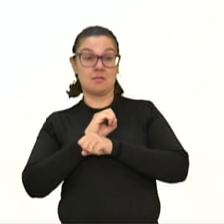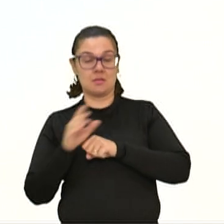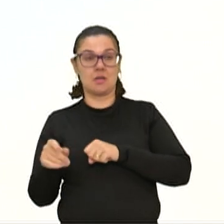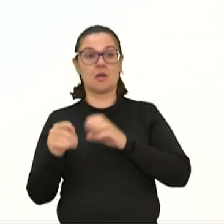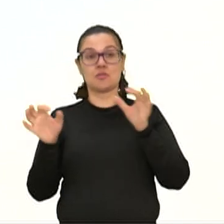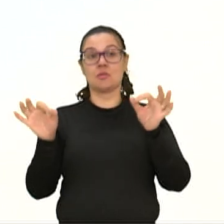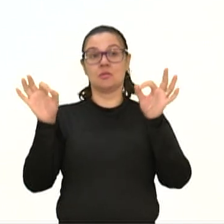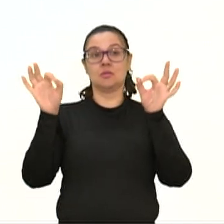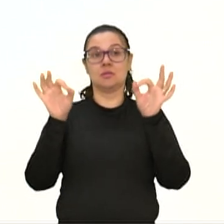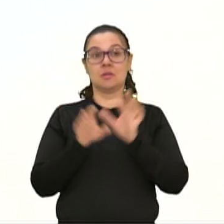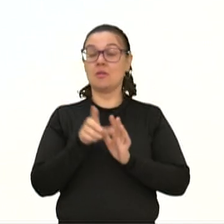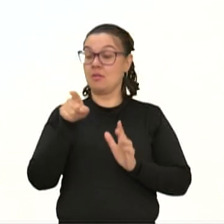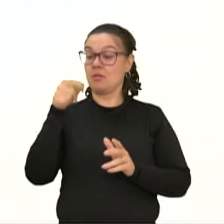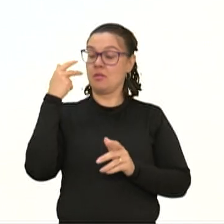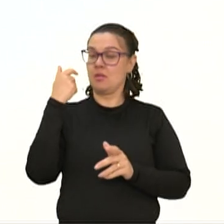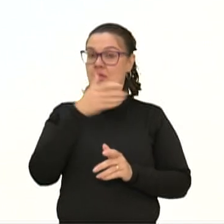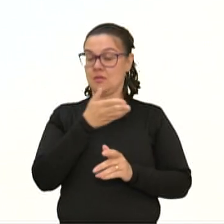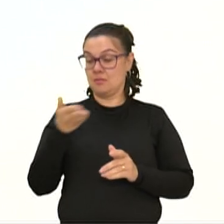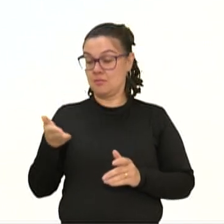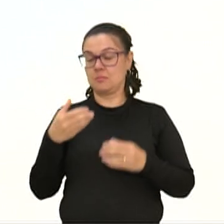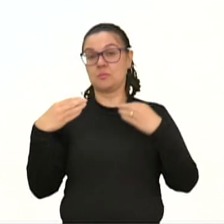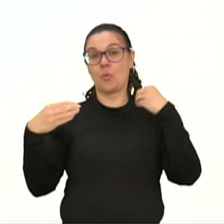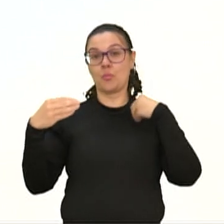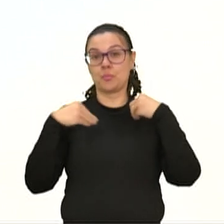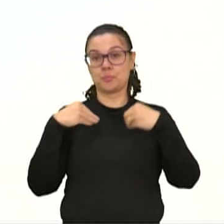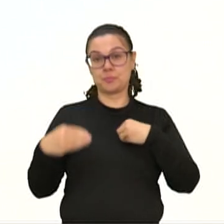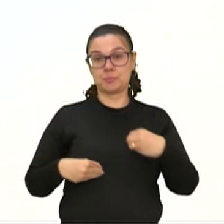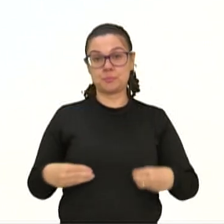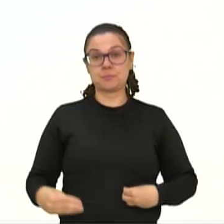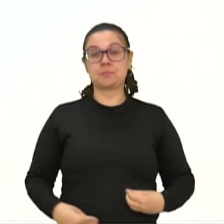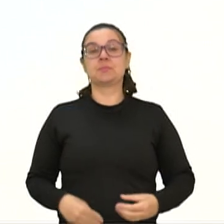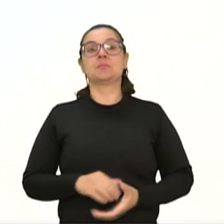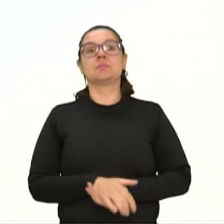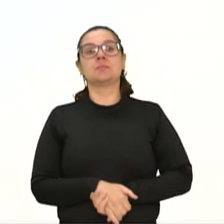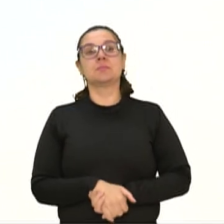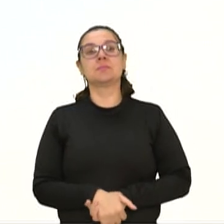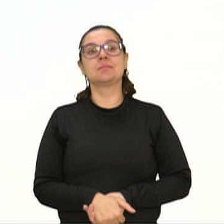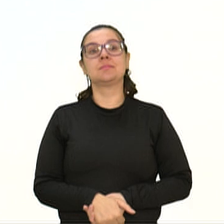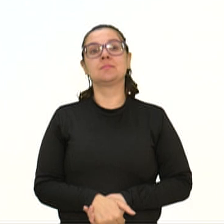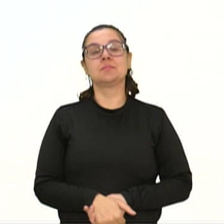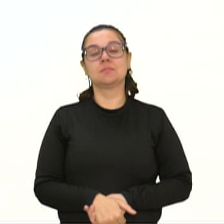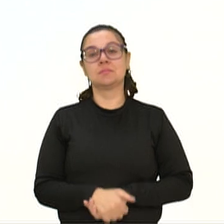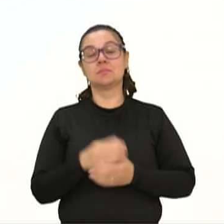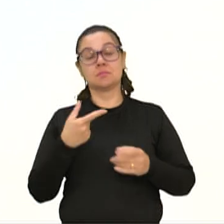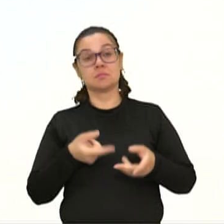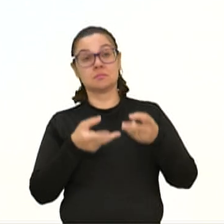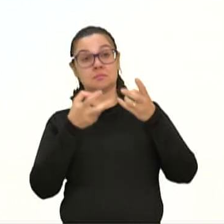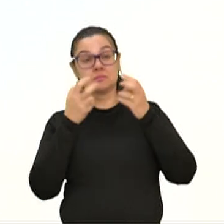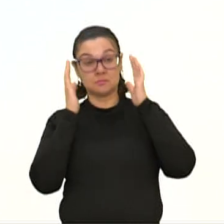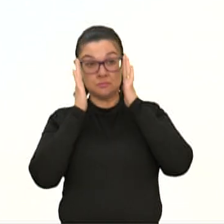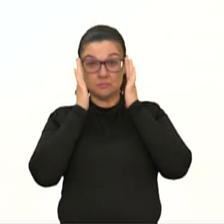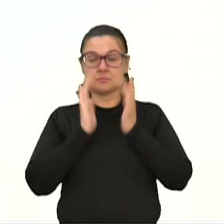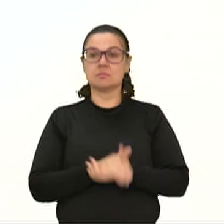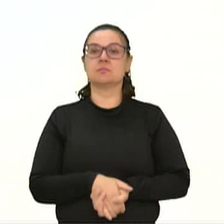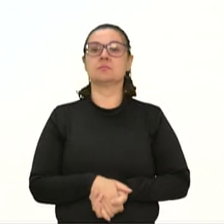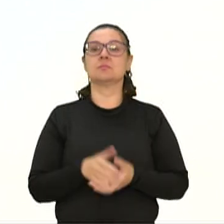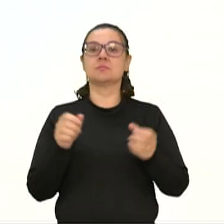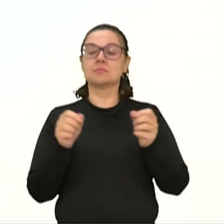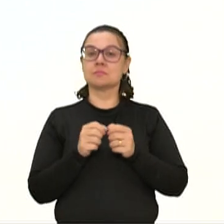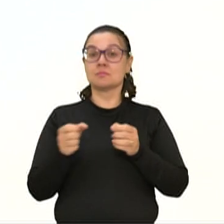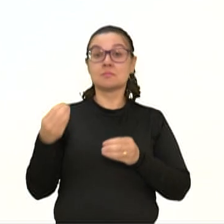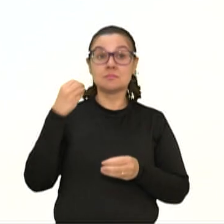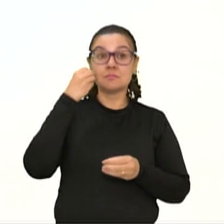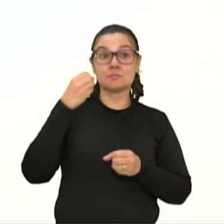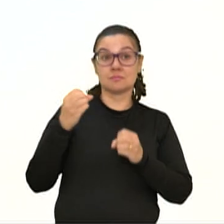já realizado o exame, e aqui os eletrodos que são colocados para poder verificar e realizar esse